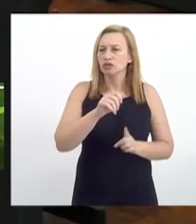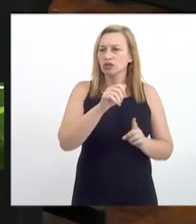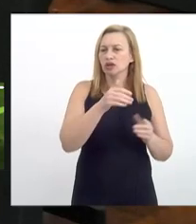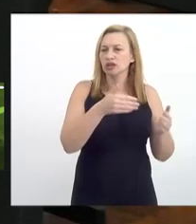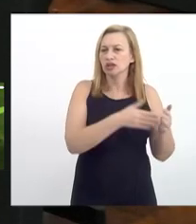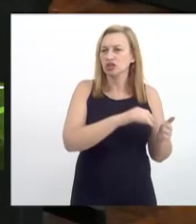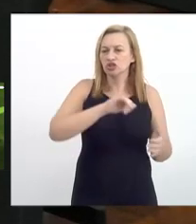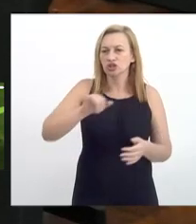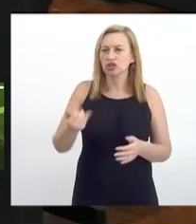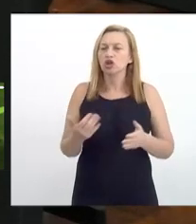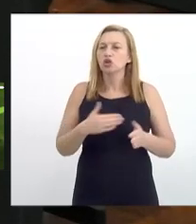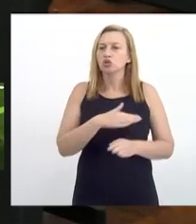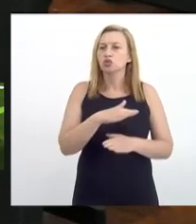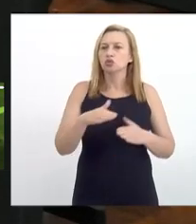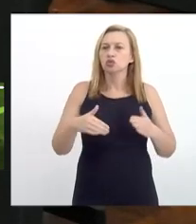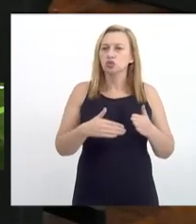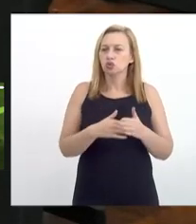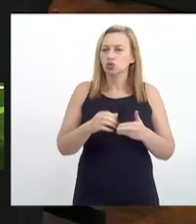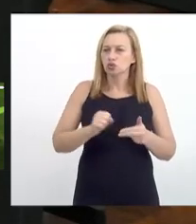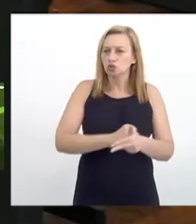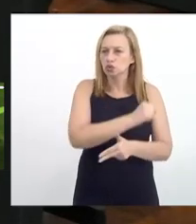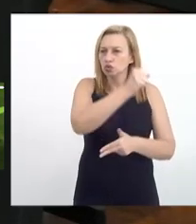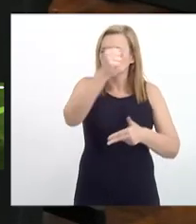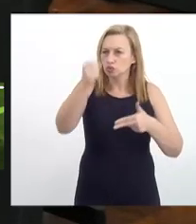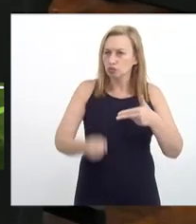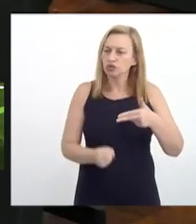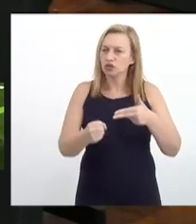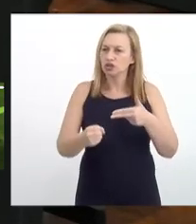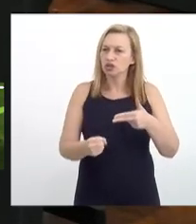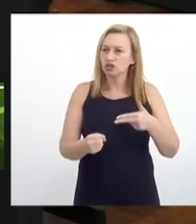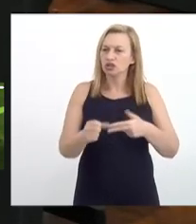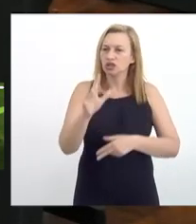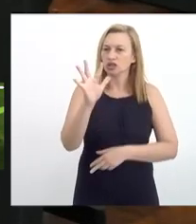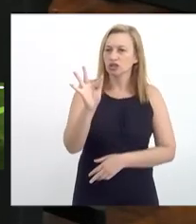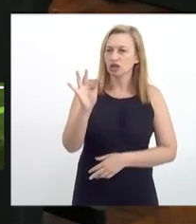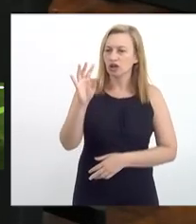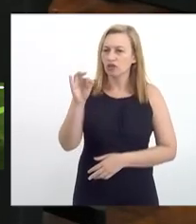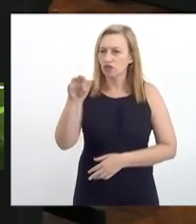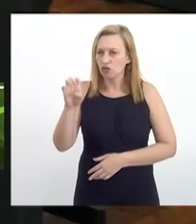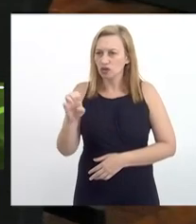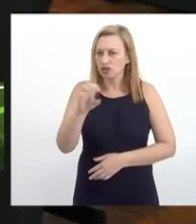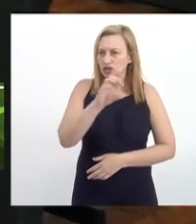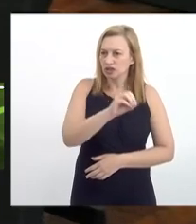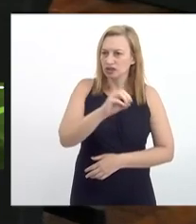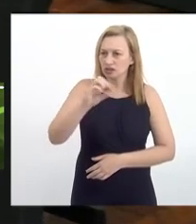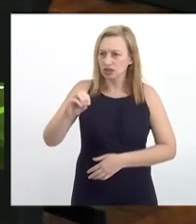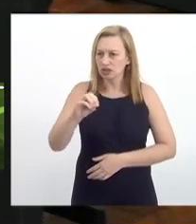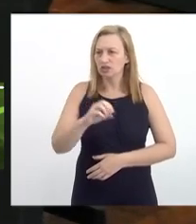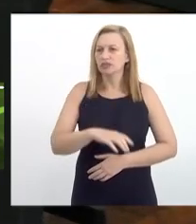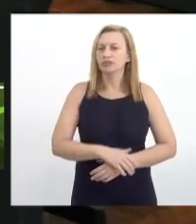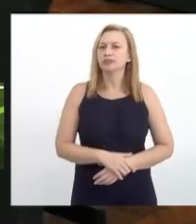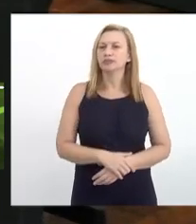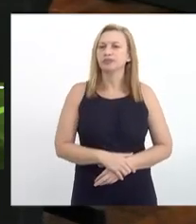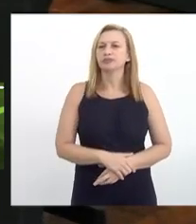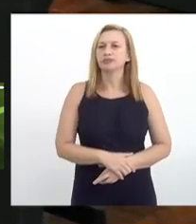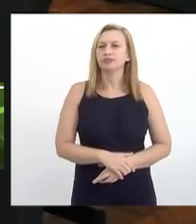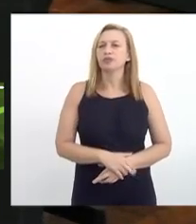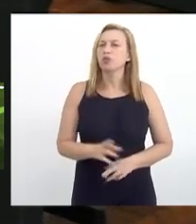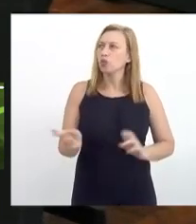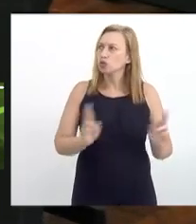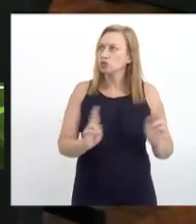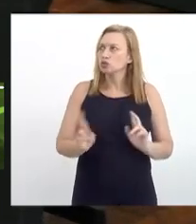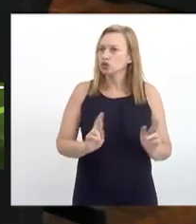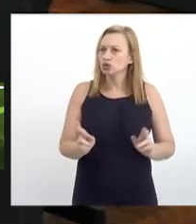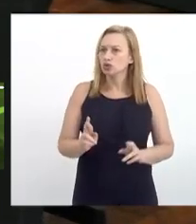todos os poderes na fonte 00, em relação ao que o senhor fez a